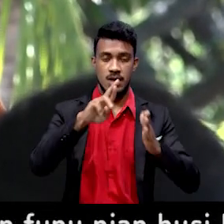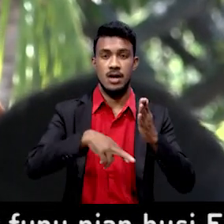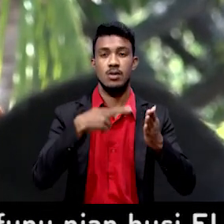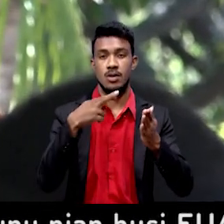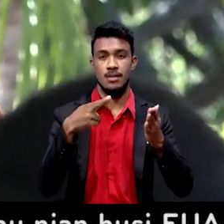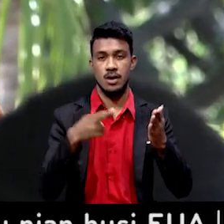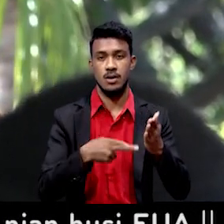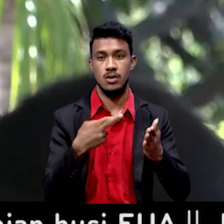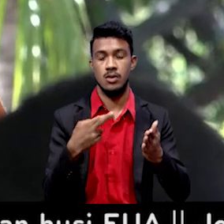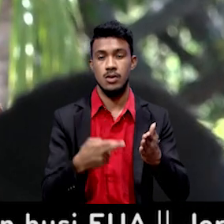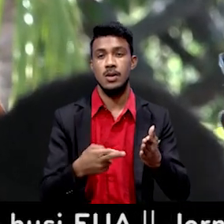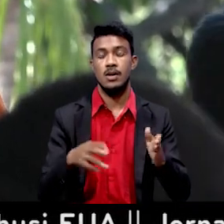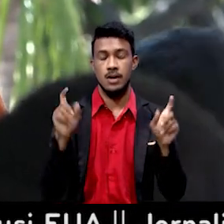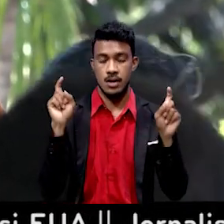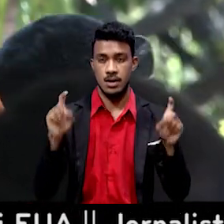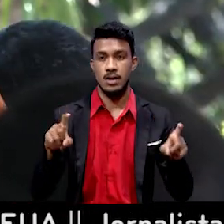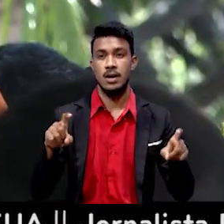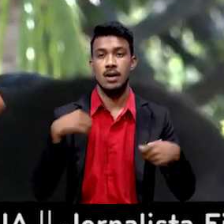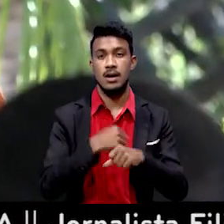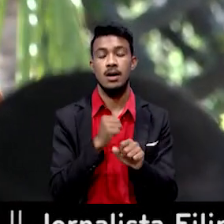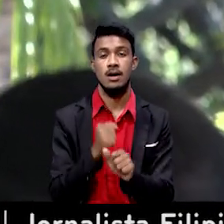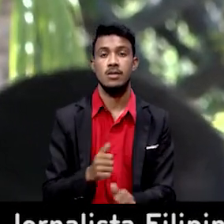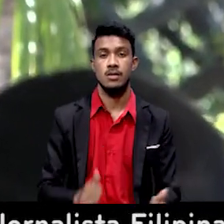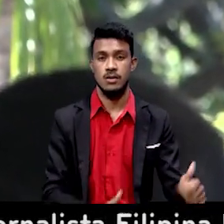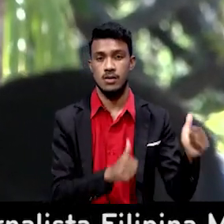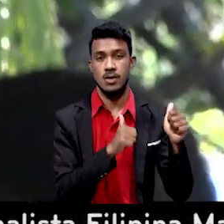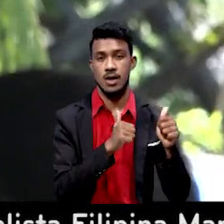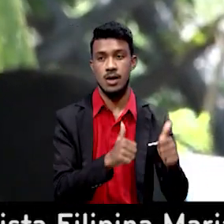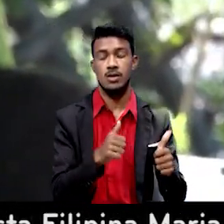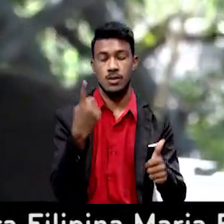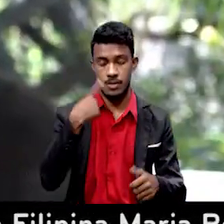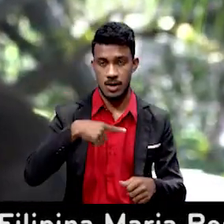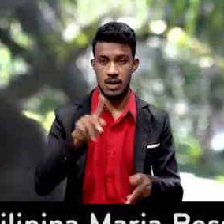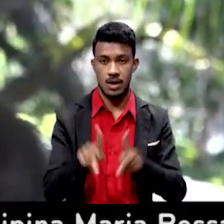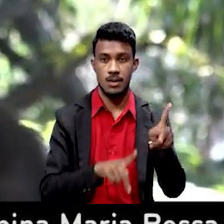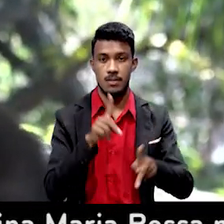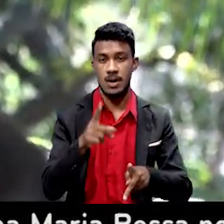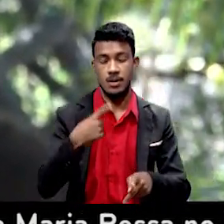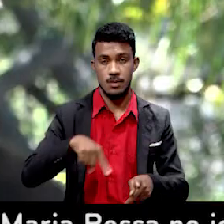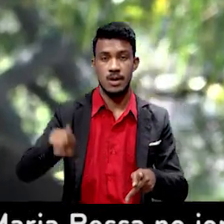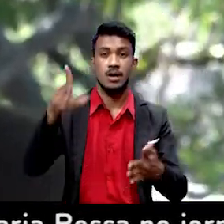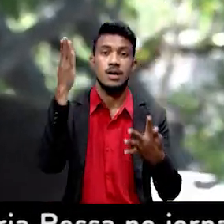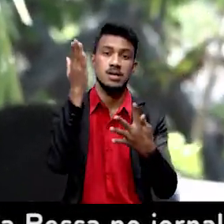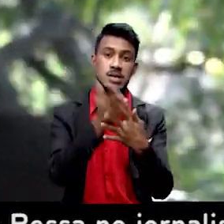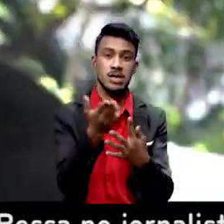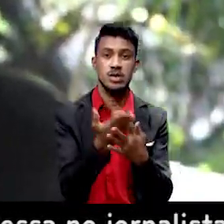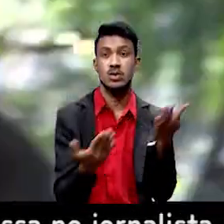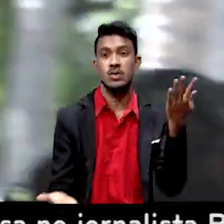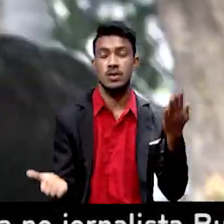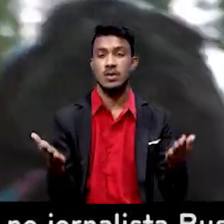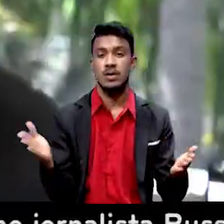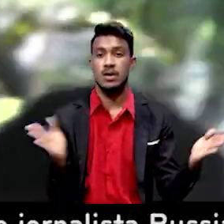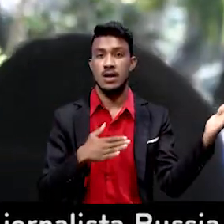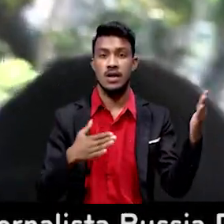regulamento internal aí da carta. Facilidade de sira, atubar, ser acesso livre. Mas bem,